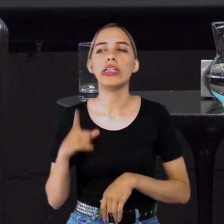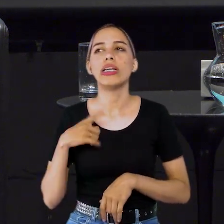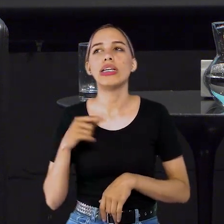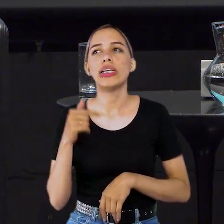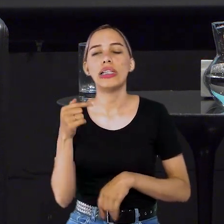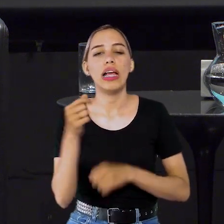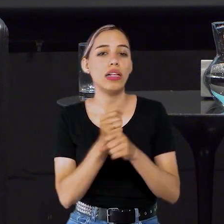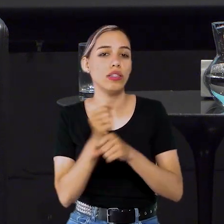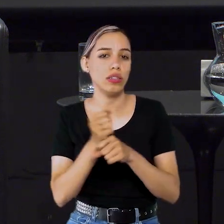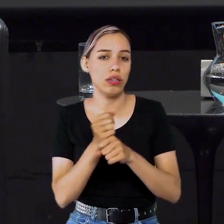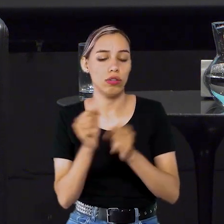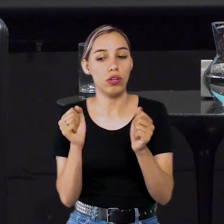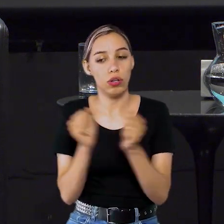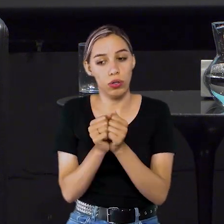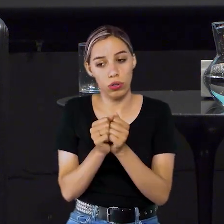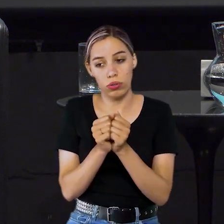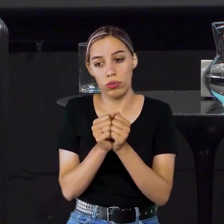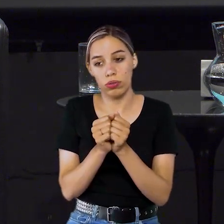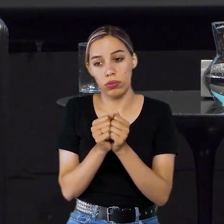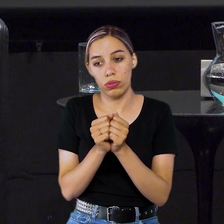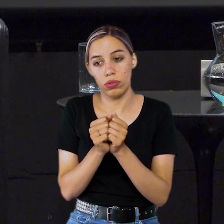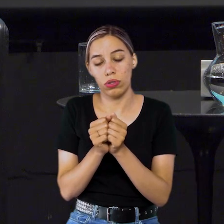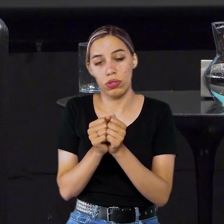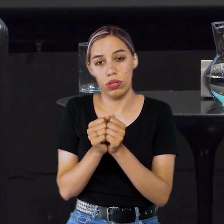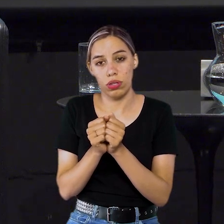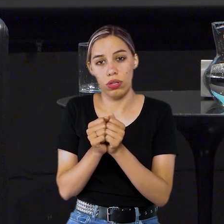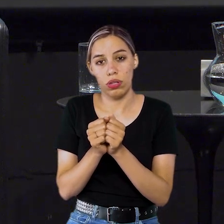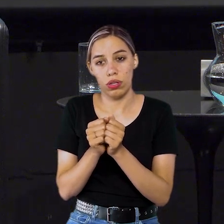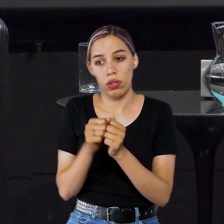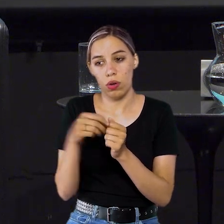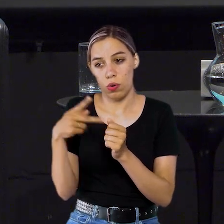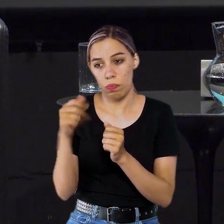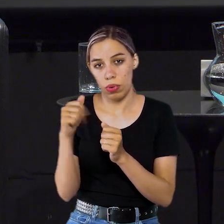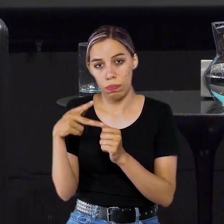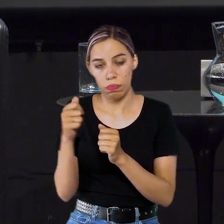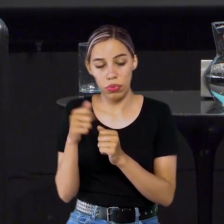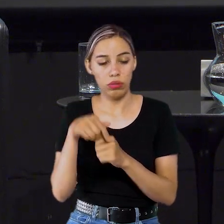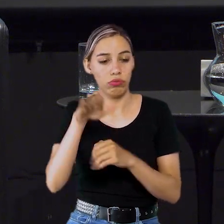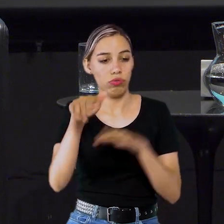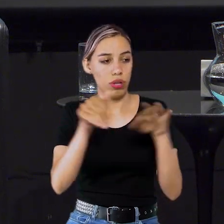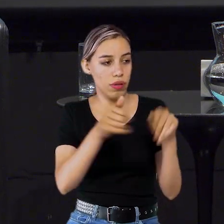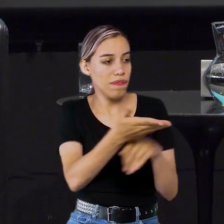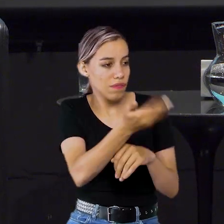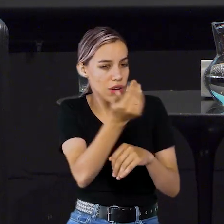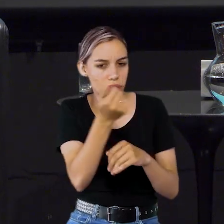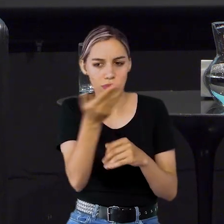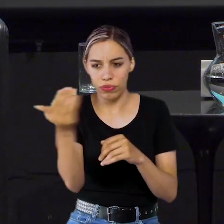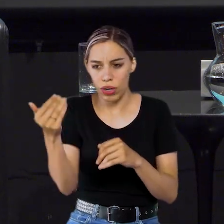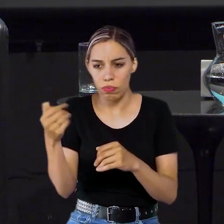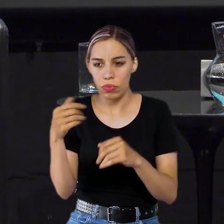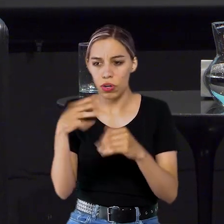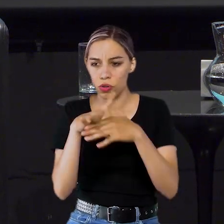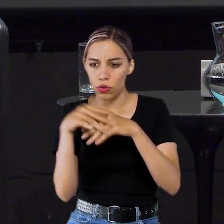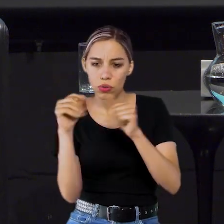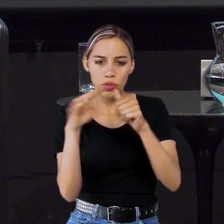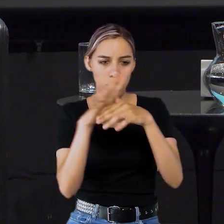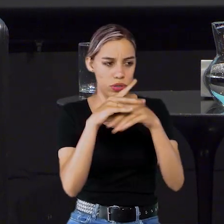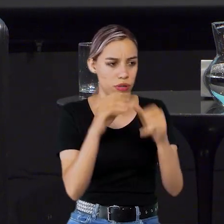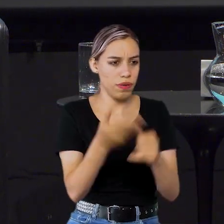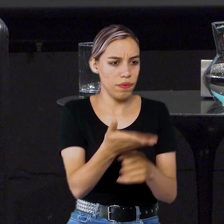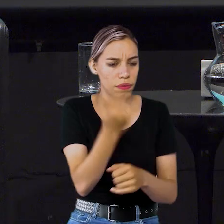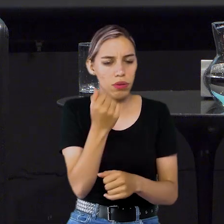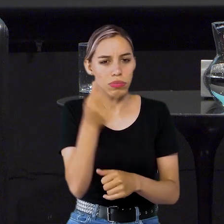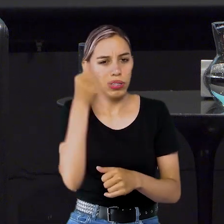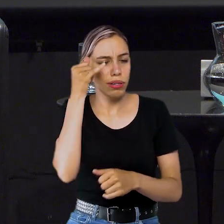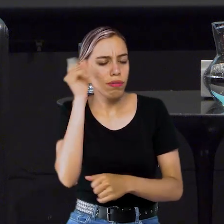eu venho com meu companheiro Papá, buscando chamar os jovens. Vamos se curar. Vamos se libertar do